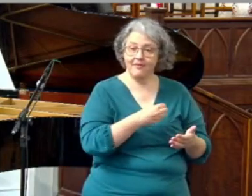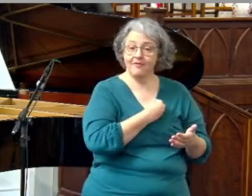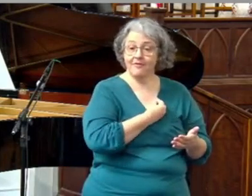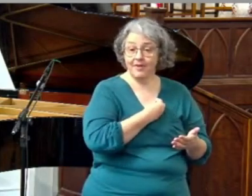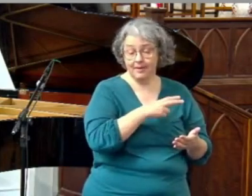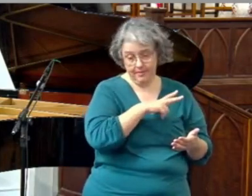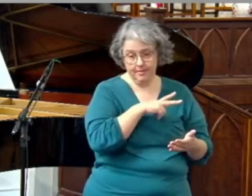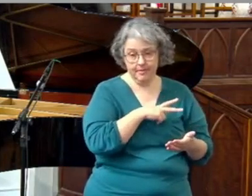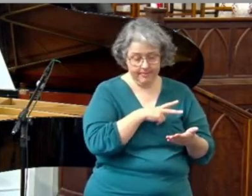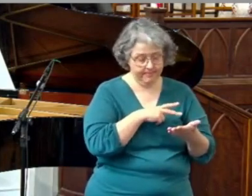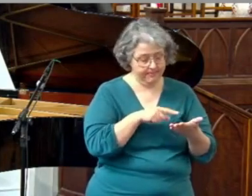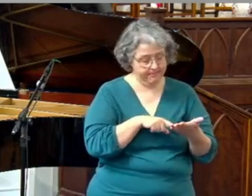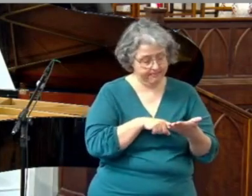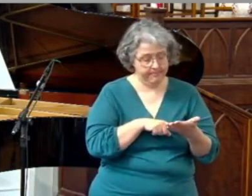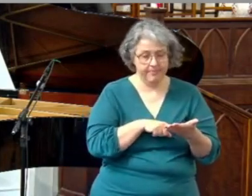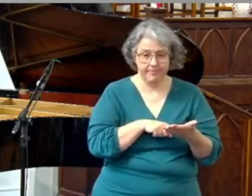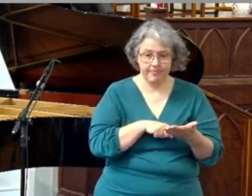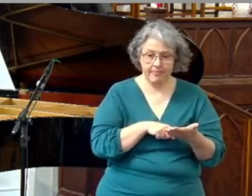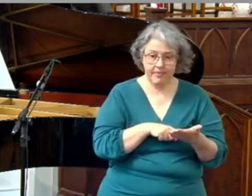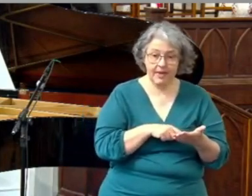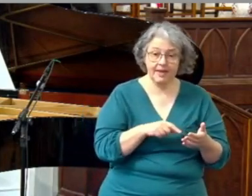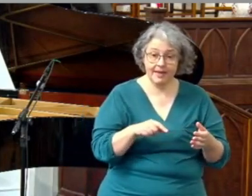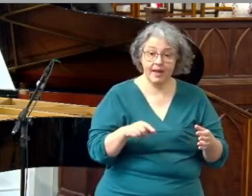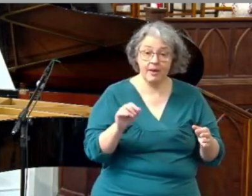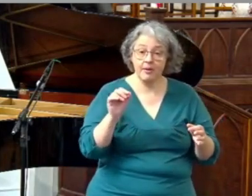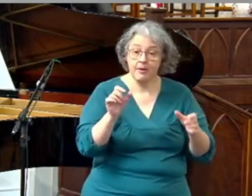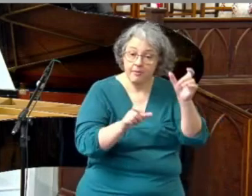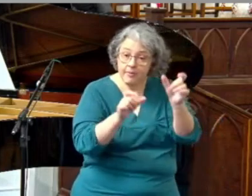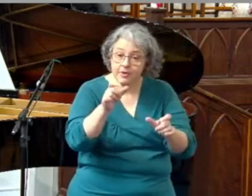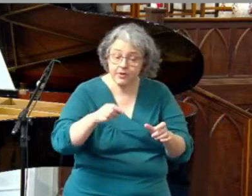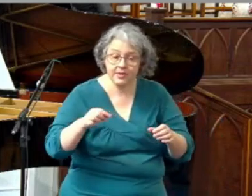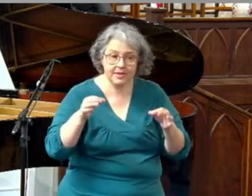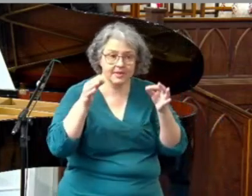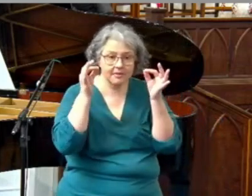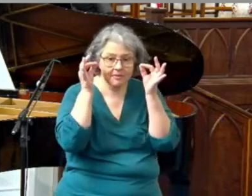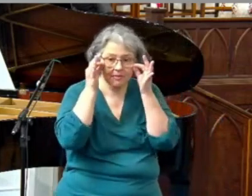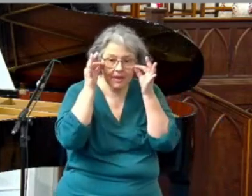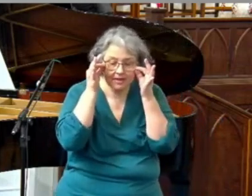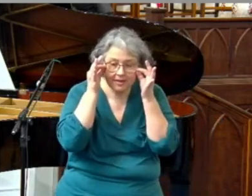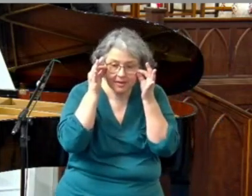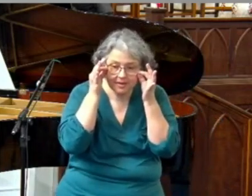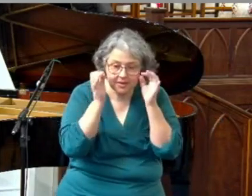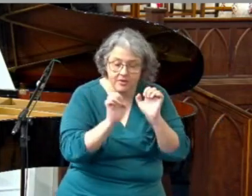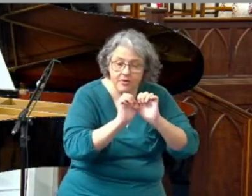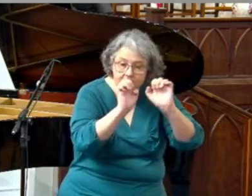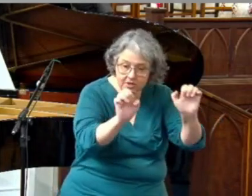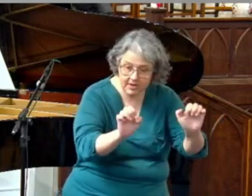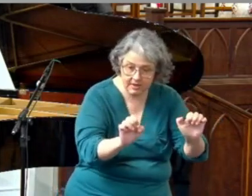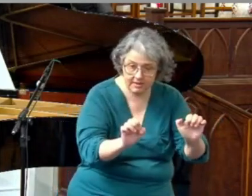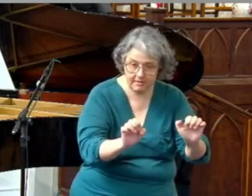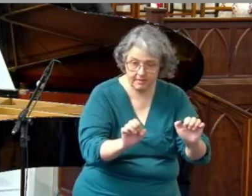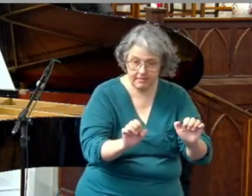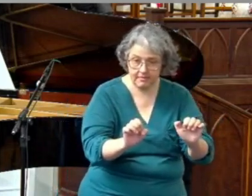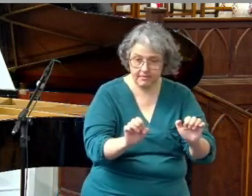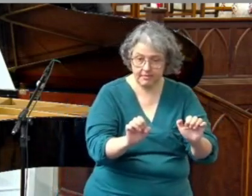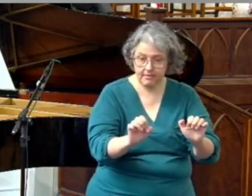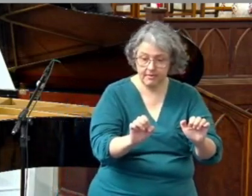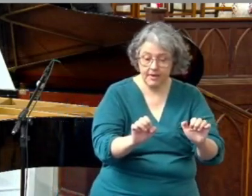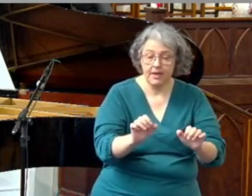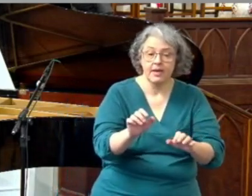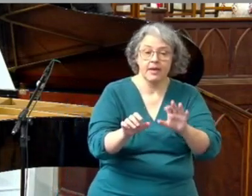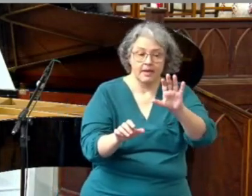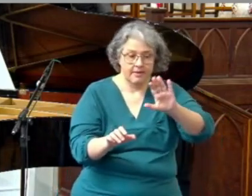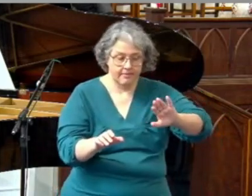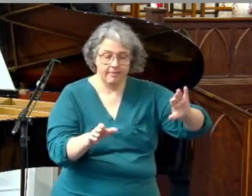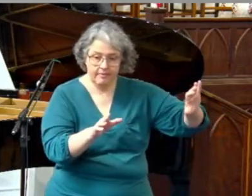texto é uma advertência àqueles que têm ouvido o Evangelho e têm desprezado, rejeitado a mensagem